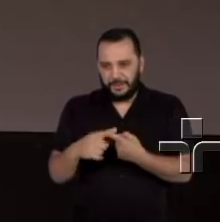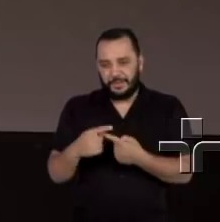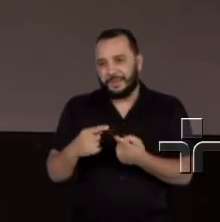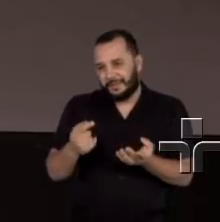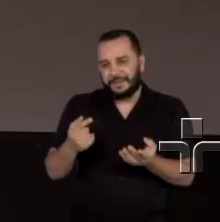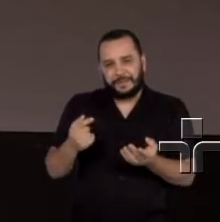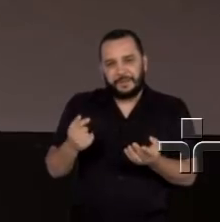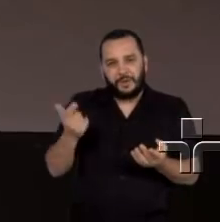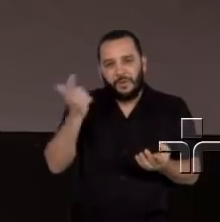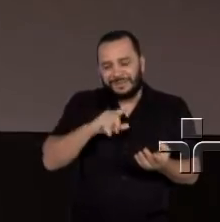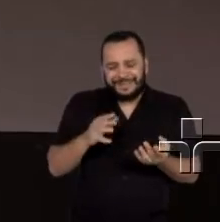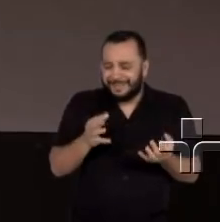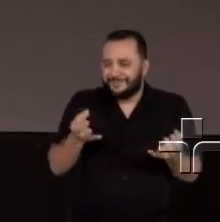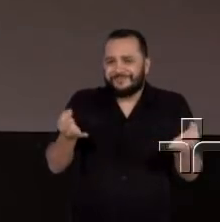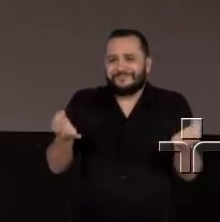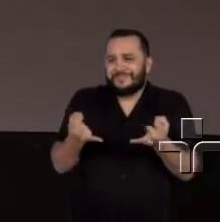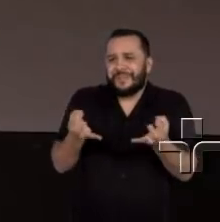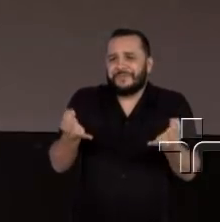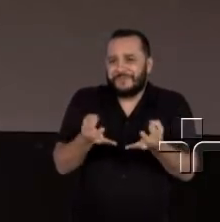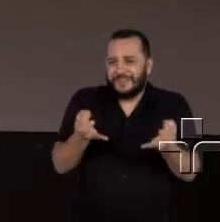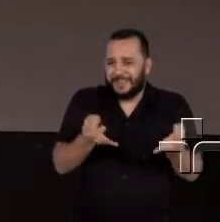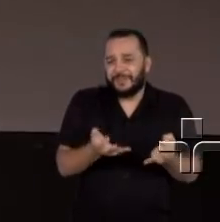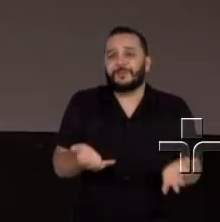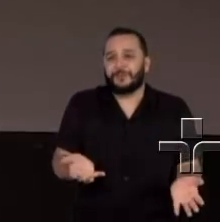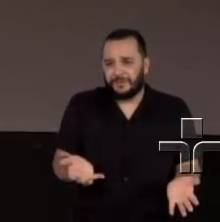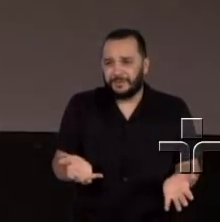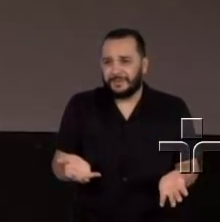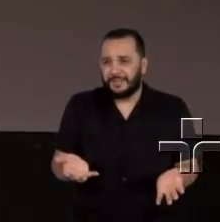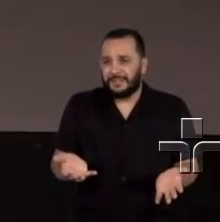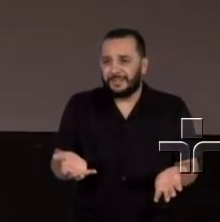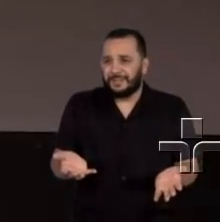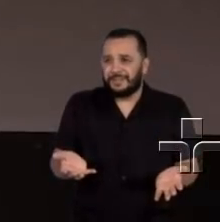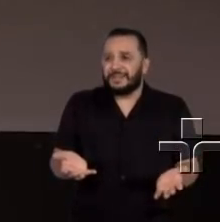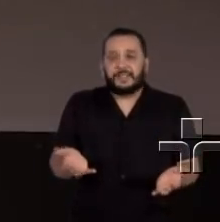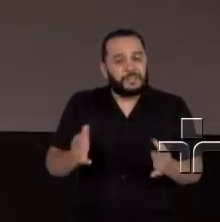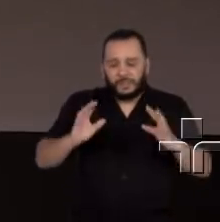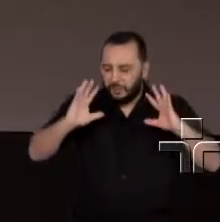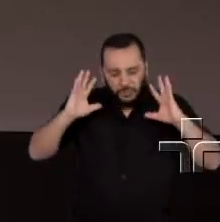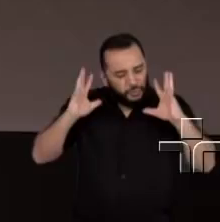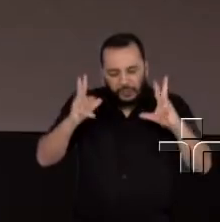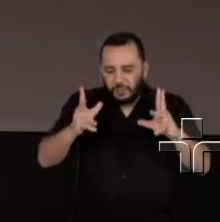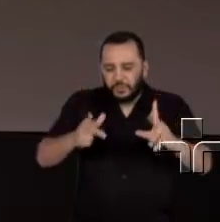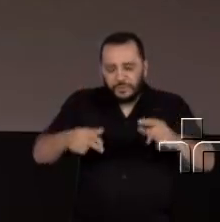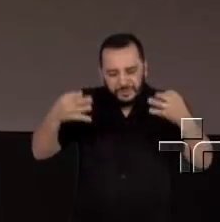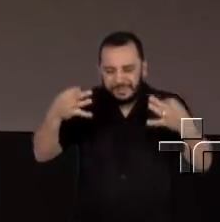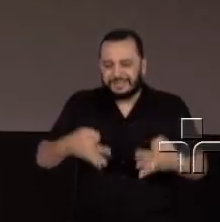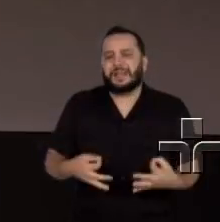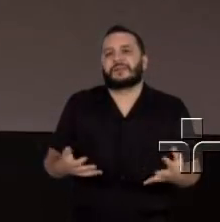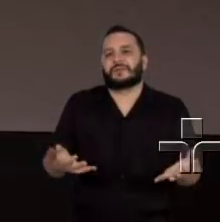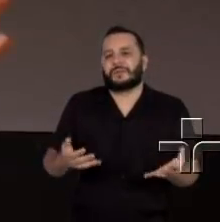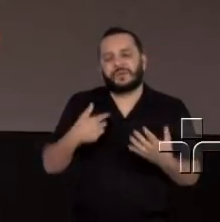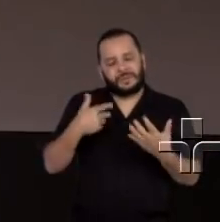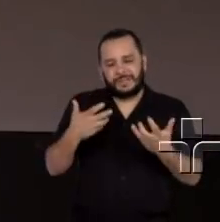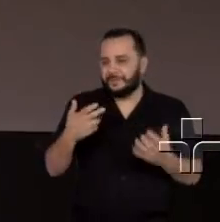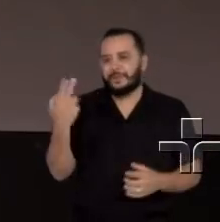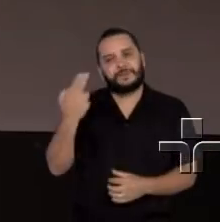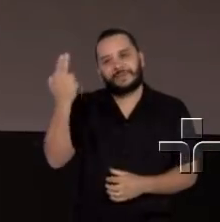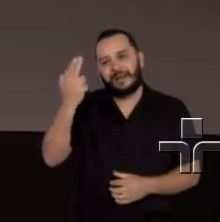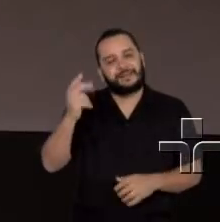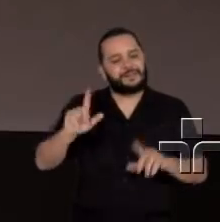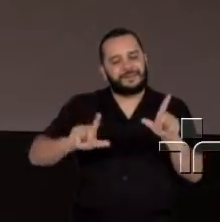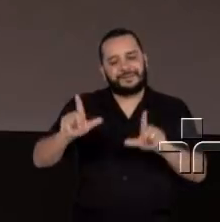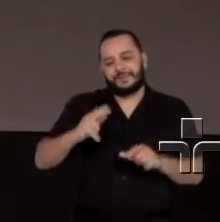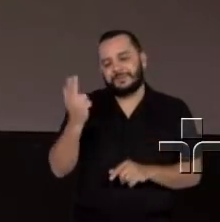verticalidade, para poder não fazer nada e ali está tudo contido. Como eu queria poder, não dá. Não